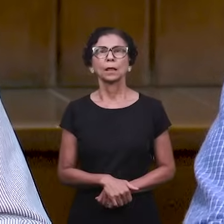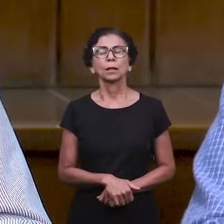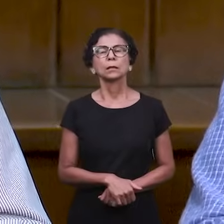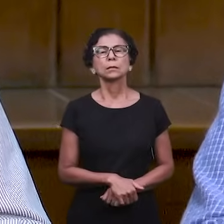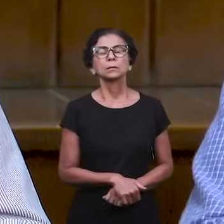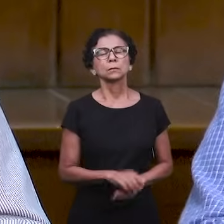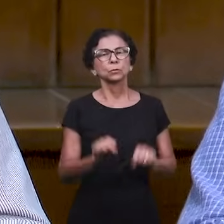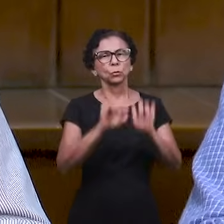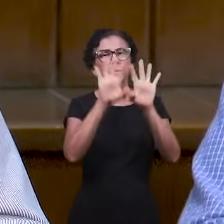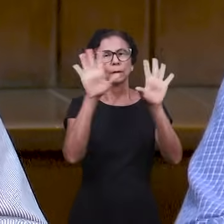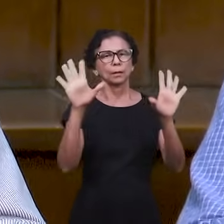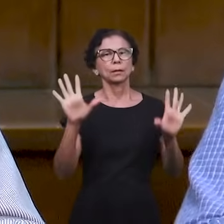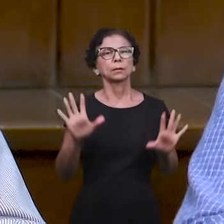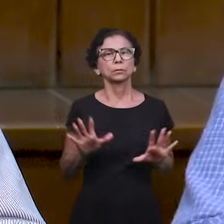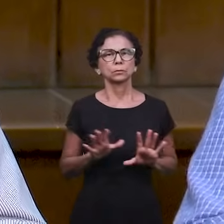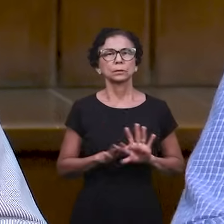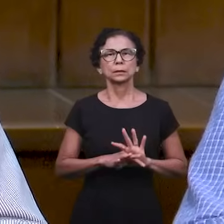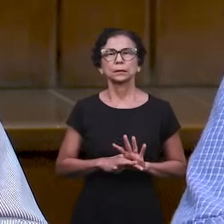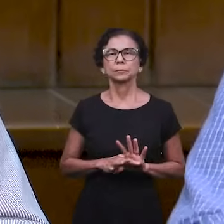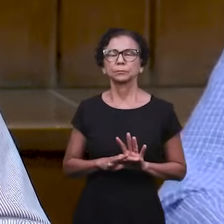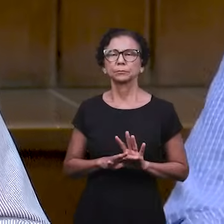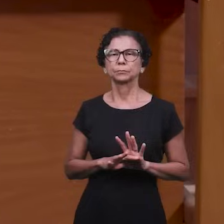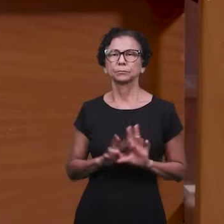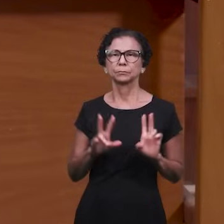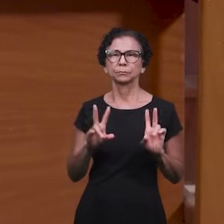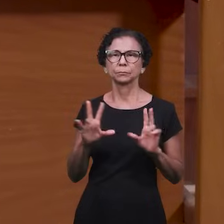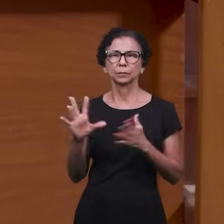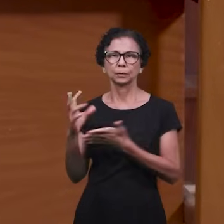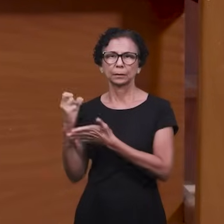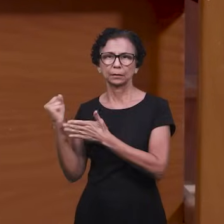bem a respeito do arrebatamento da igreja.